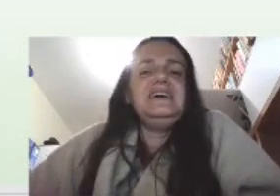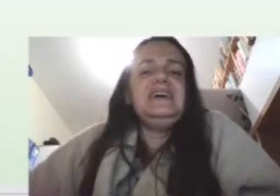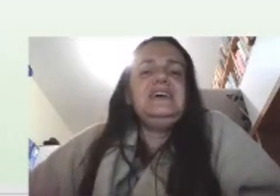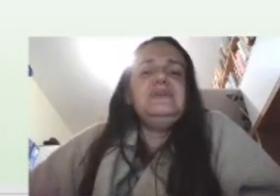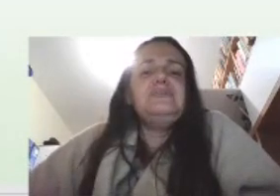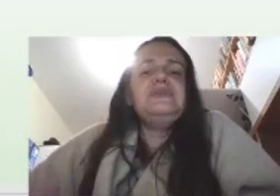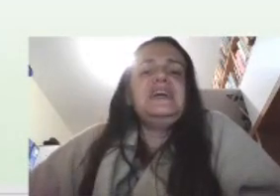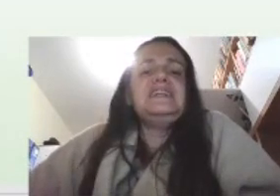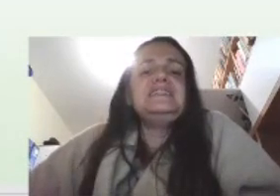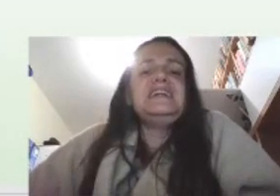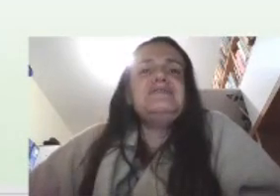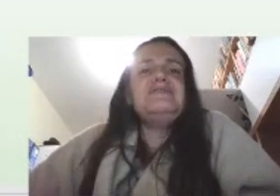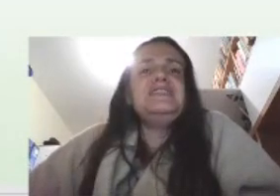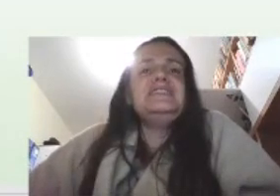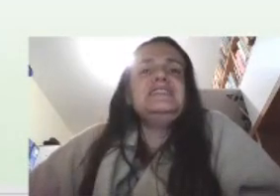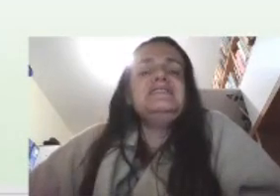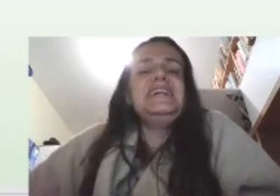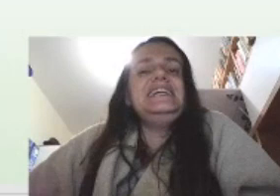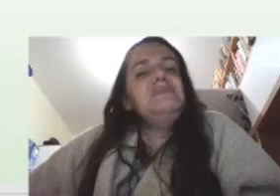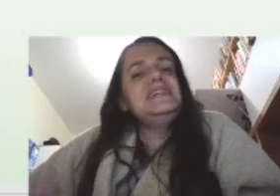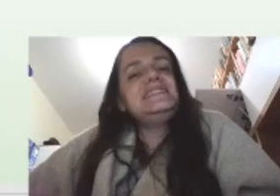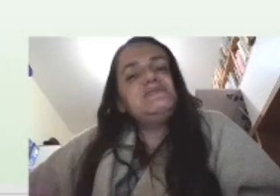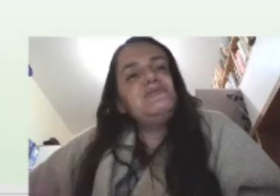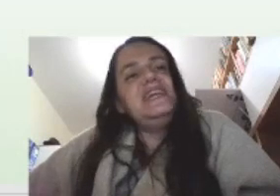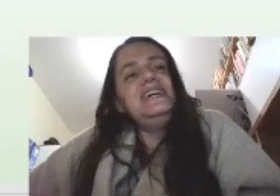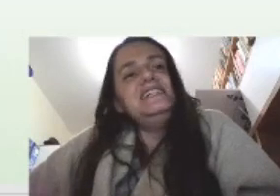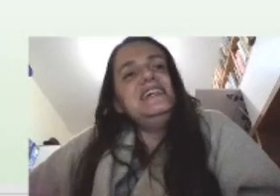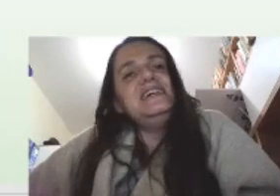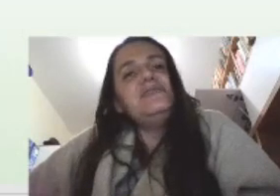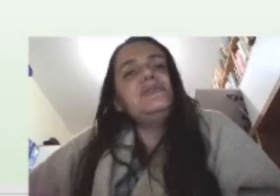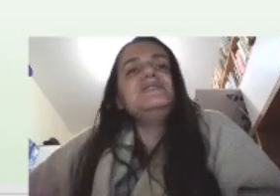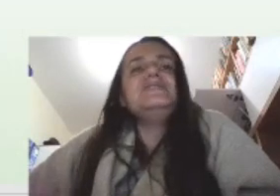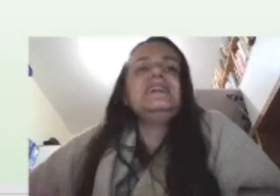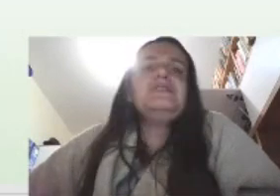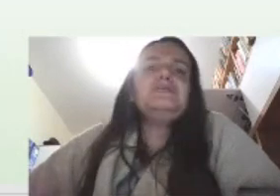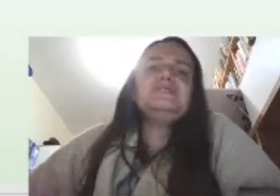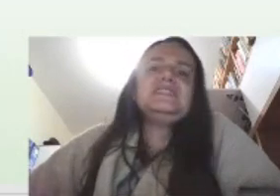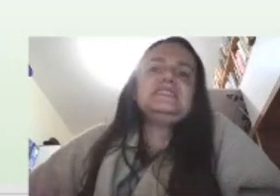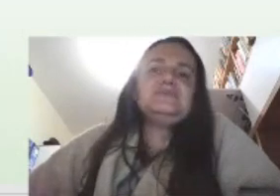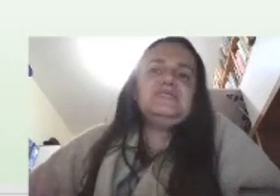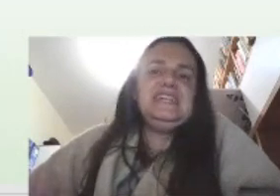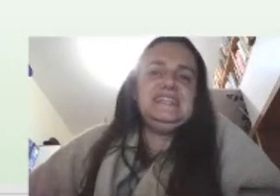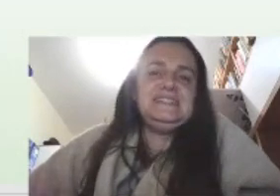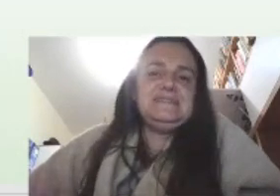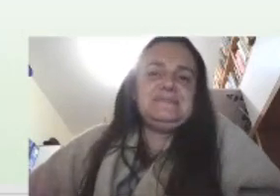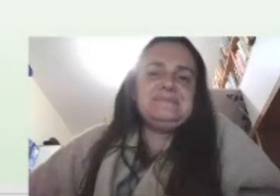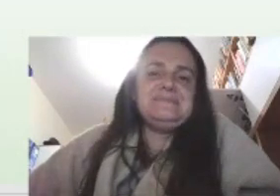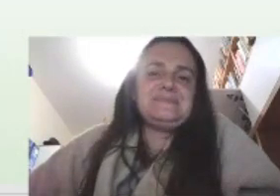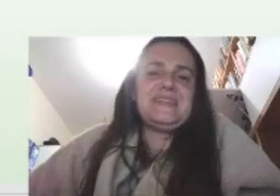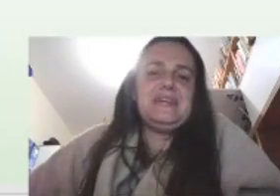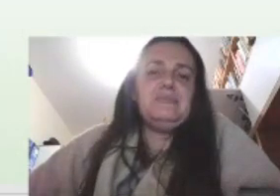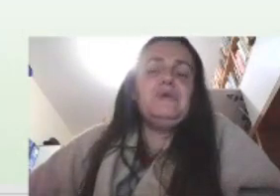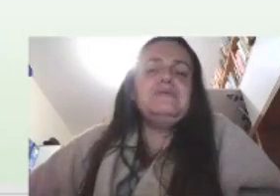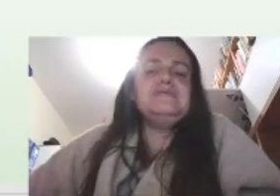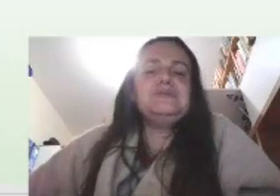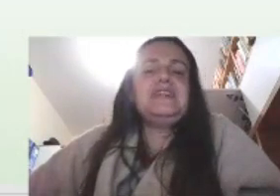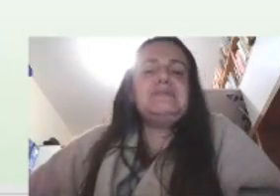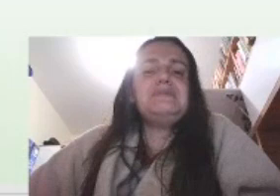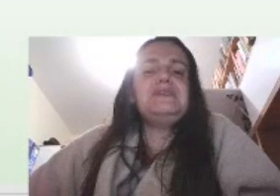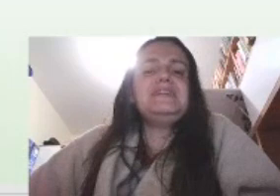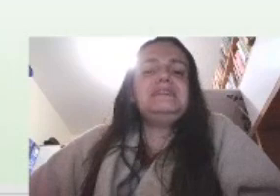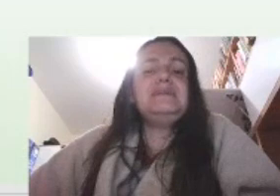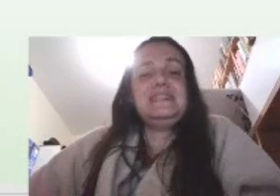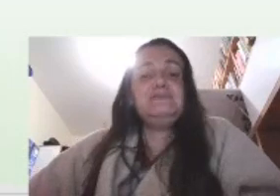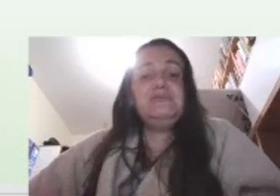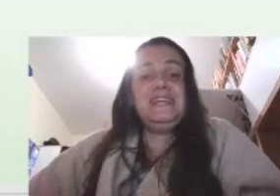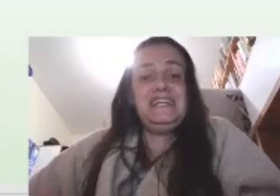quê? Porque ela está envolvida tanto na liberação do leite quanto na contração uterina. Bom, vamos falar